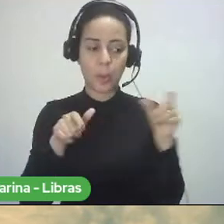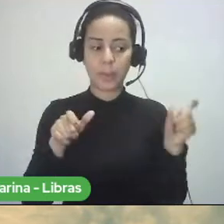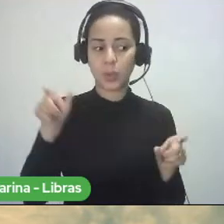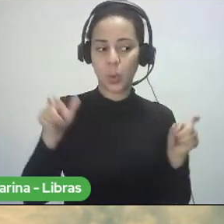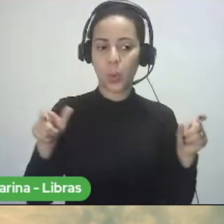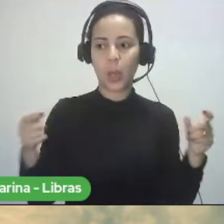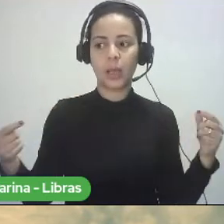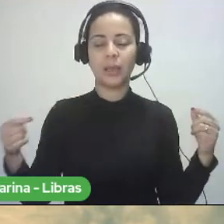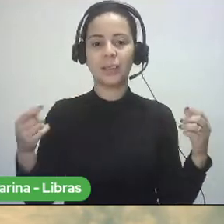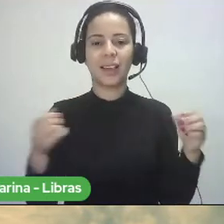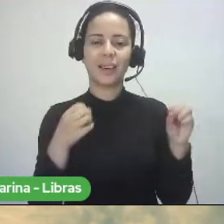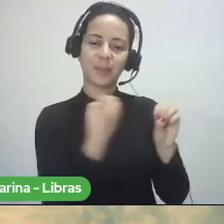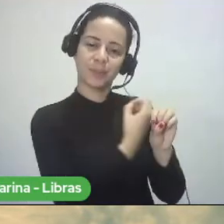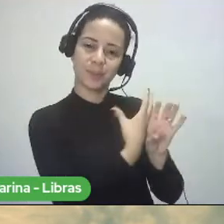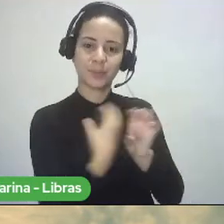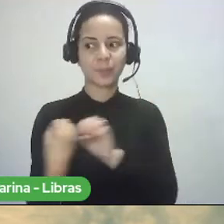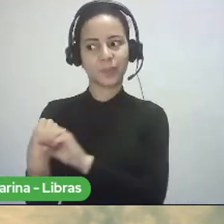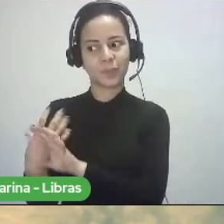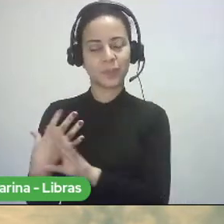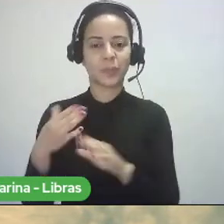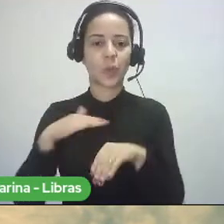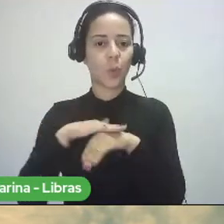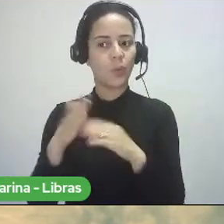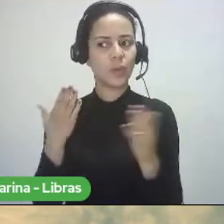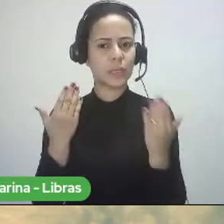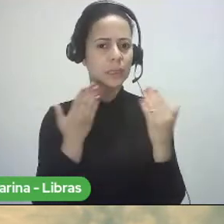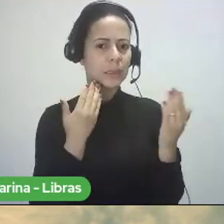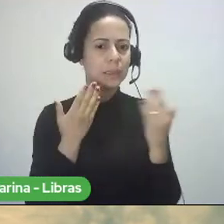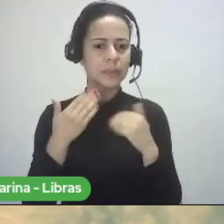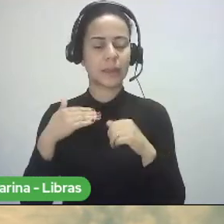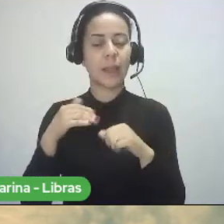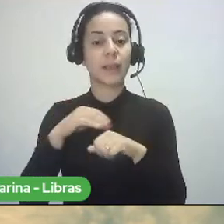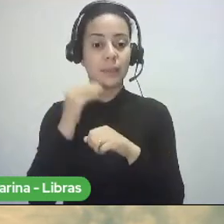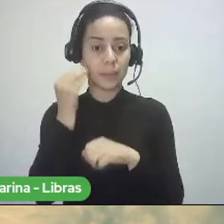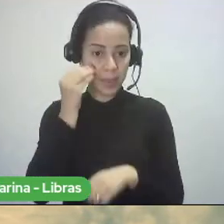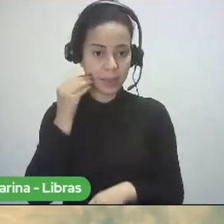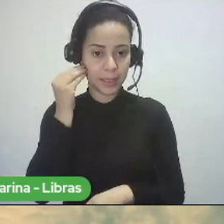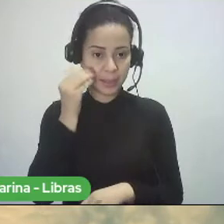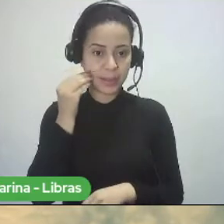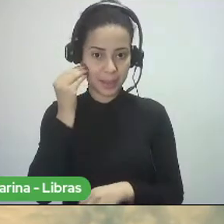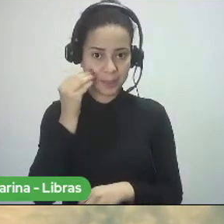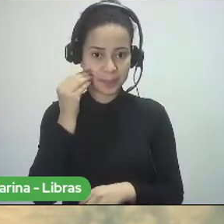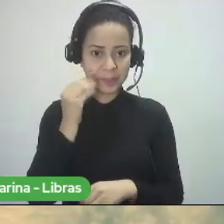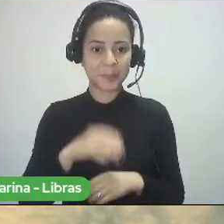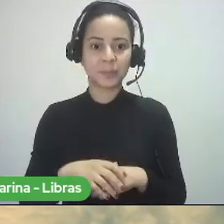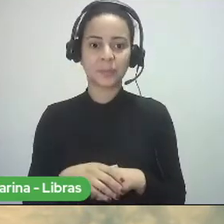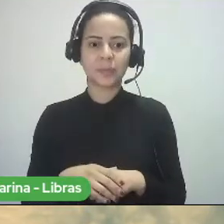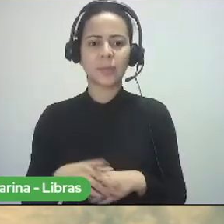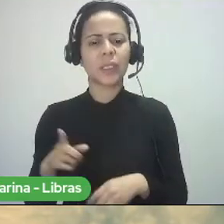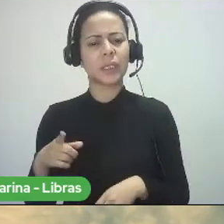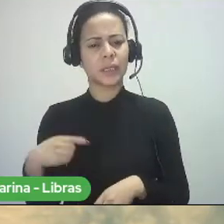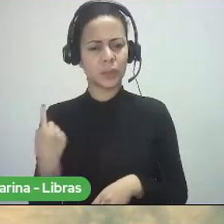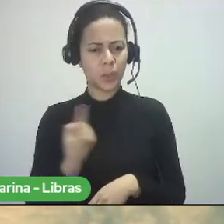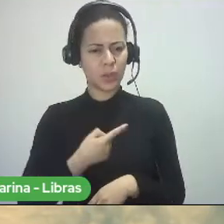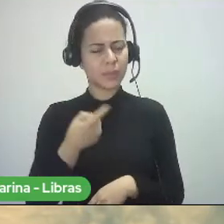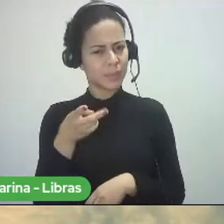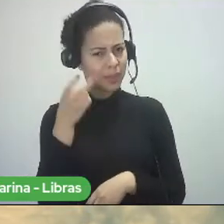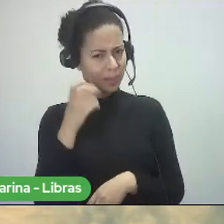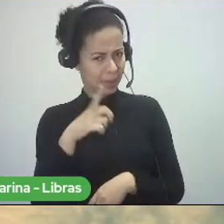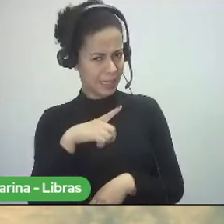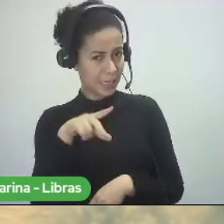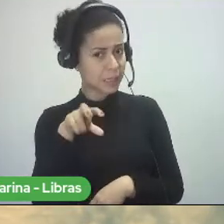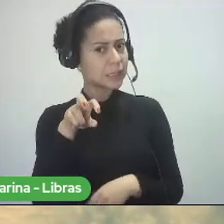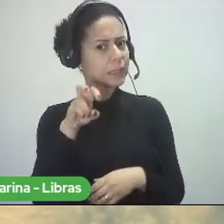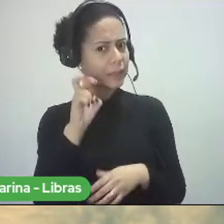encontrou, assim, na nossa troca de experiências, né, esses 5 pontos decisivos que a gente precisa cuidar para